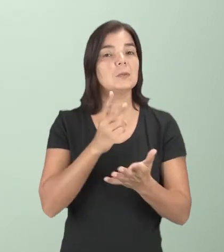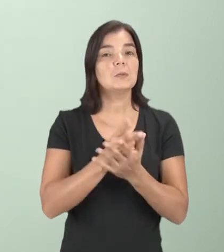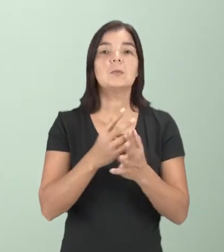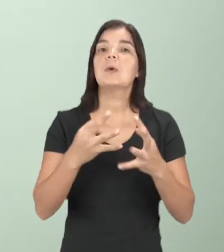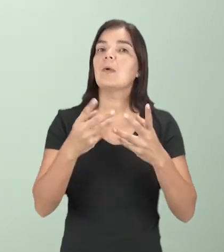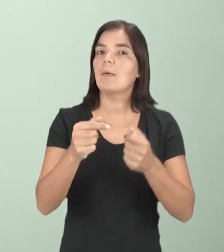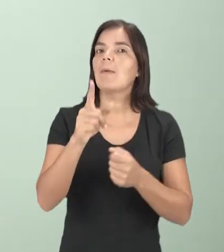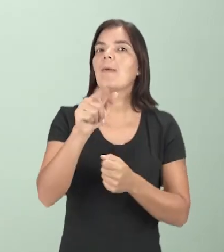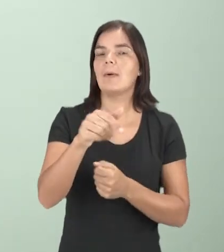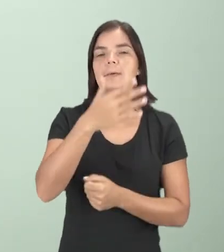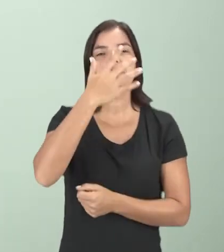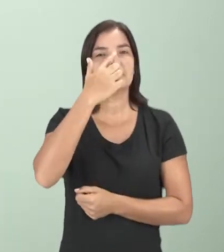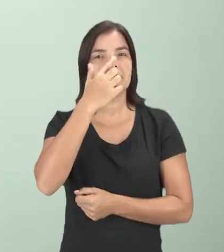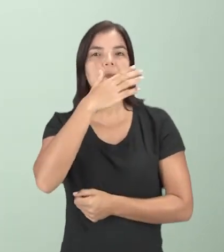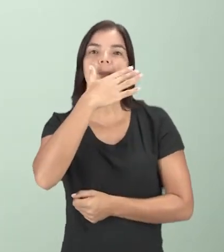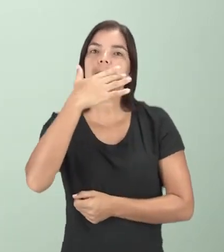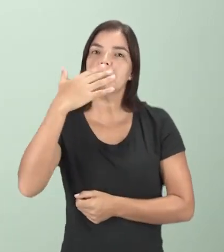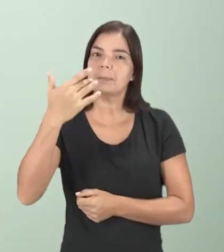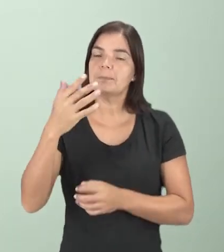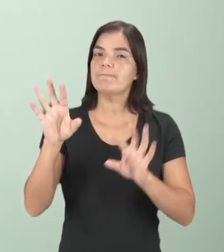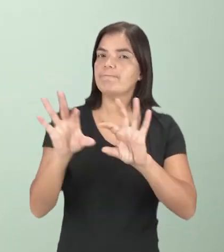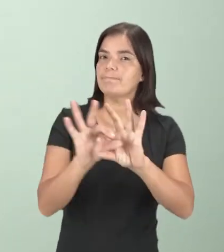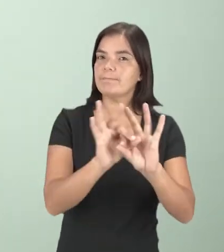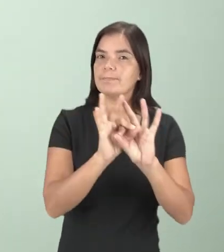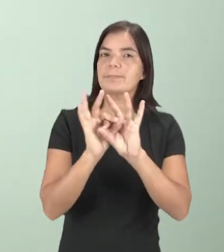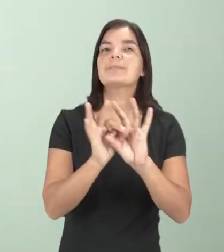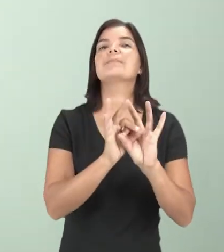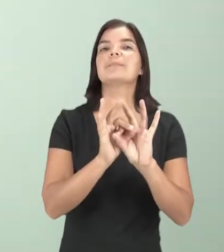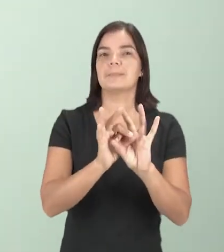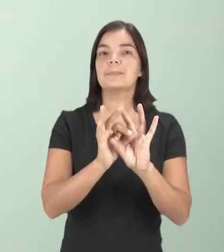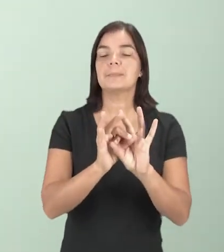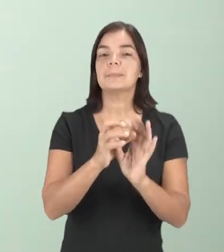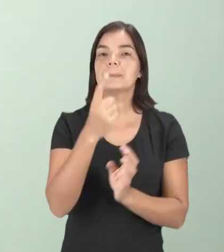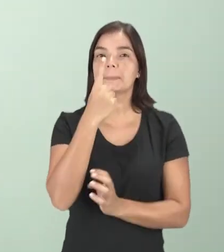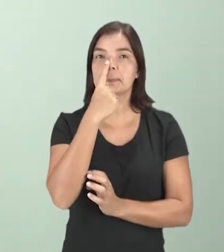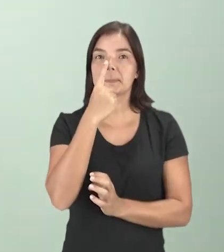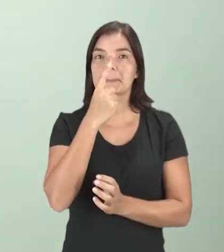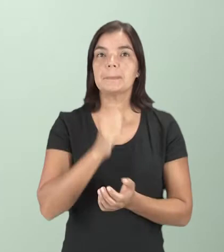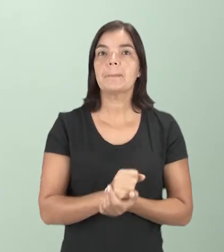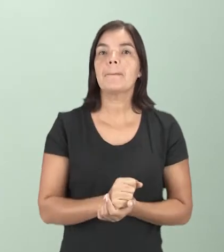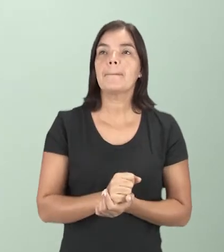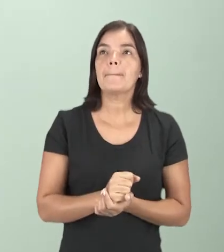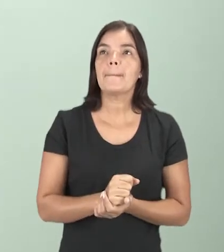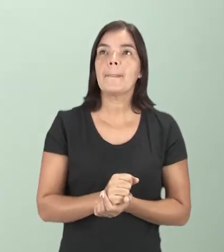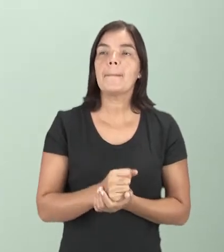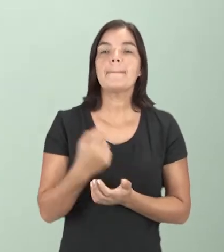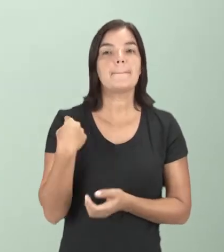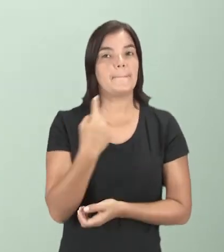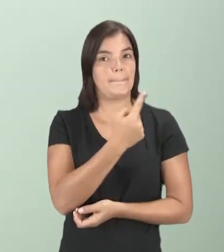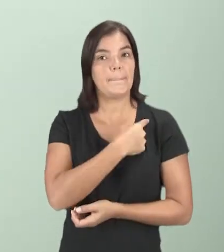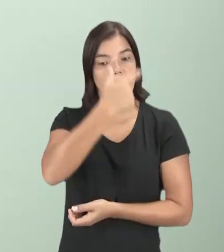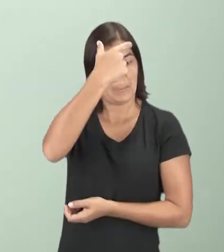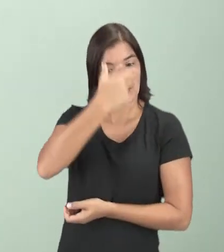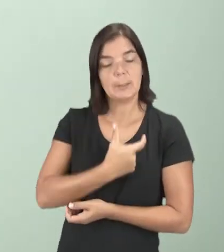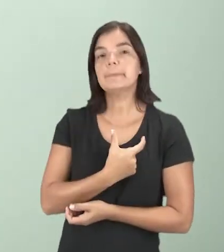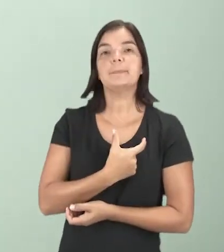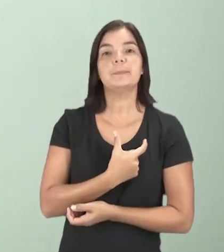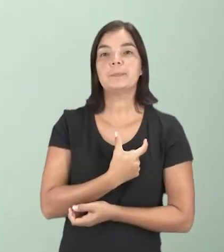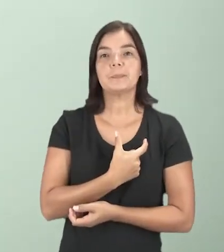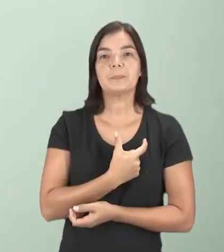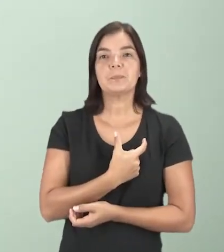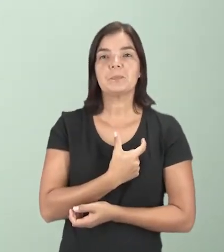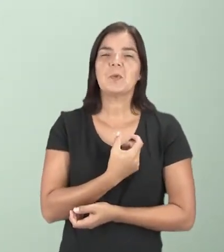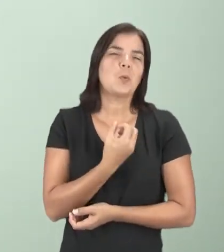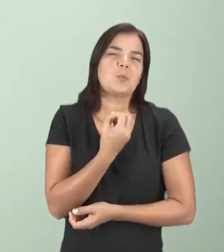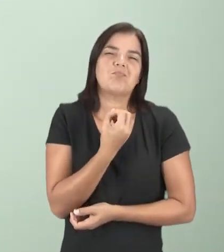isso é a olfação que está ligada ao seu nariz. Então, nós seres humanos não somos